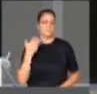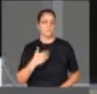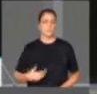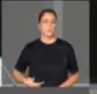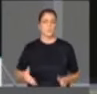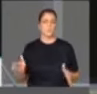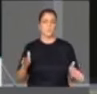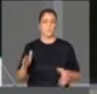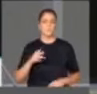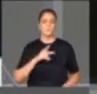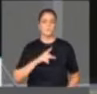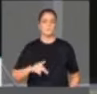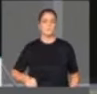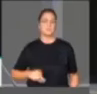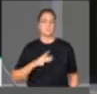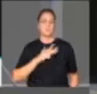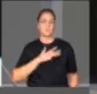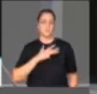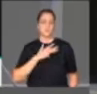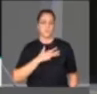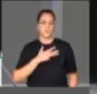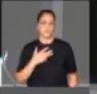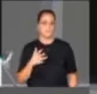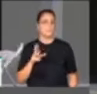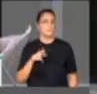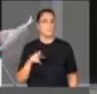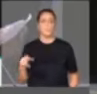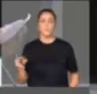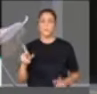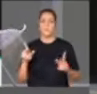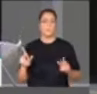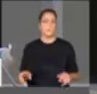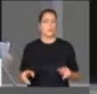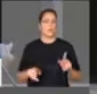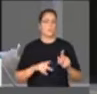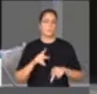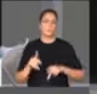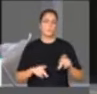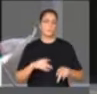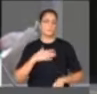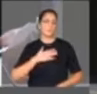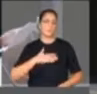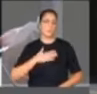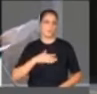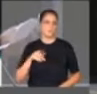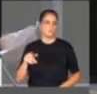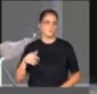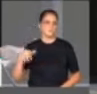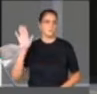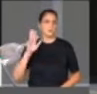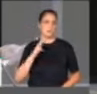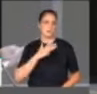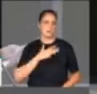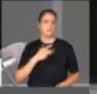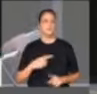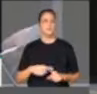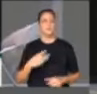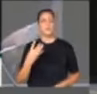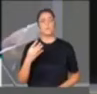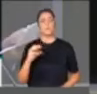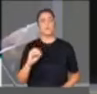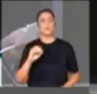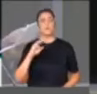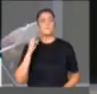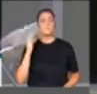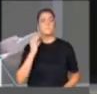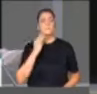o presidente mais bem avaliado de todos os tempos do Brasil, e é até hoje, porque Lula tirou 40 milhões de